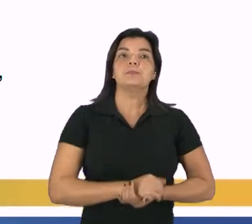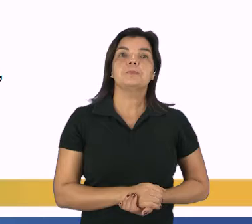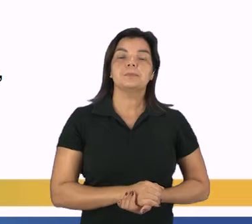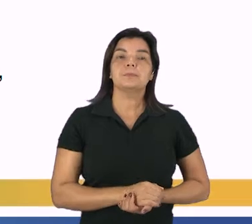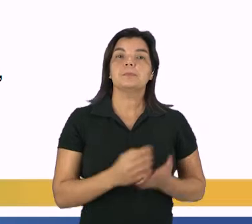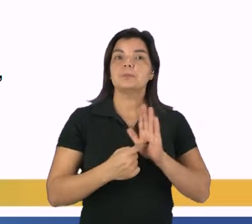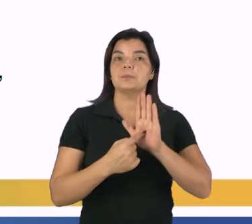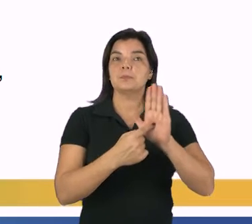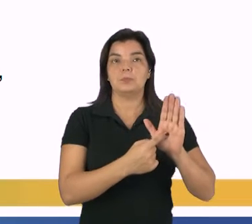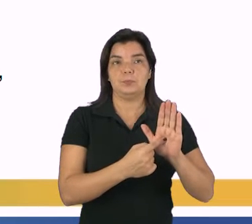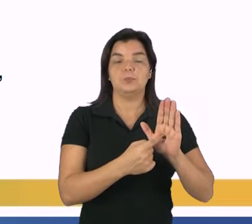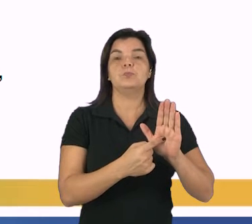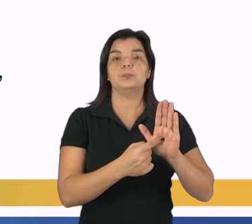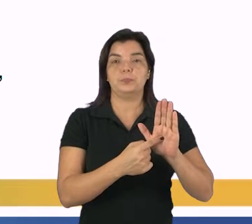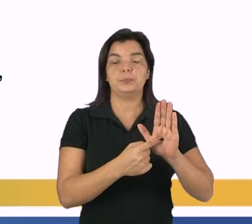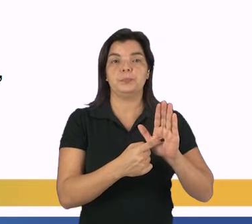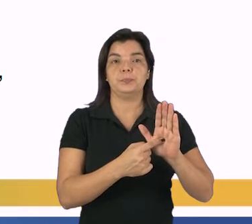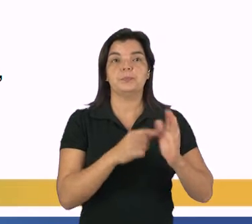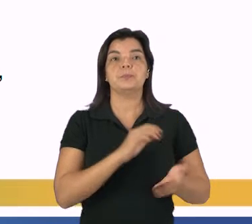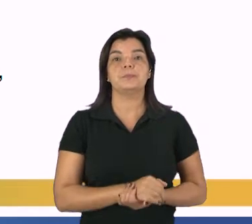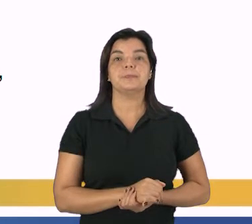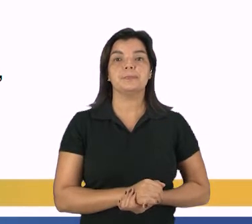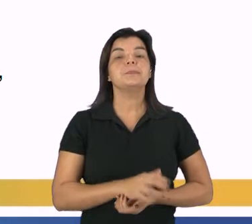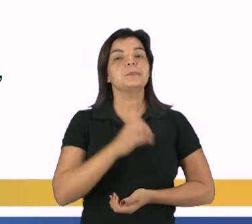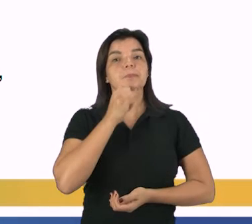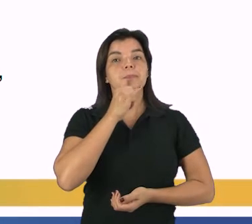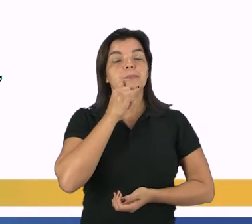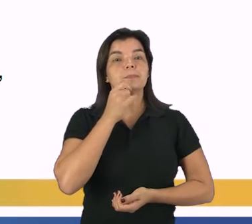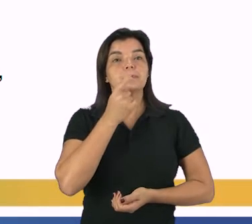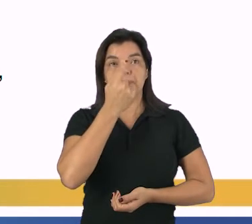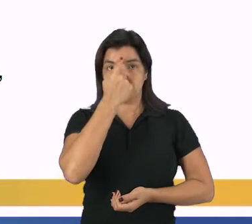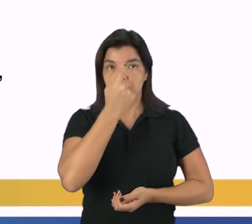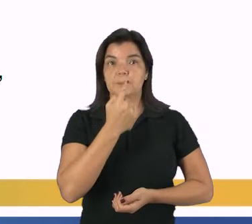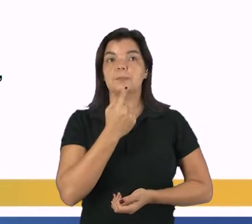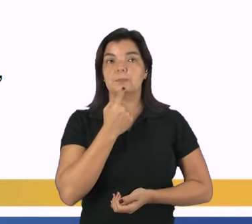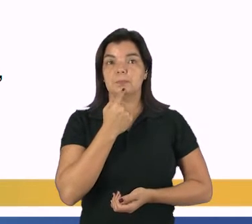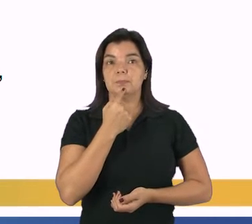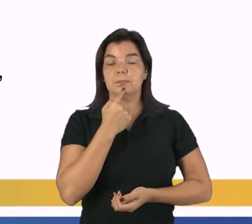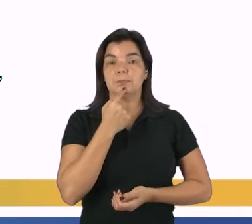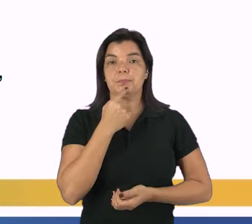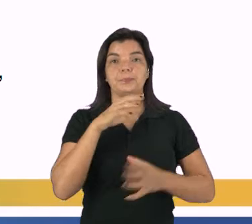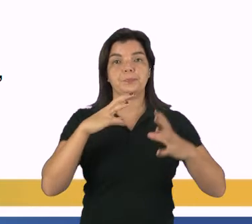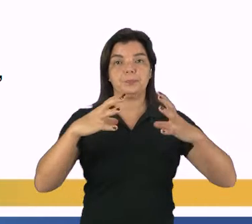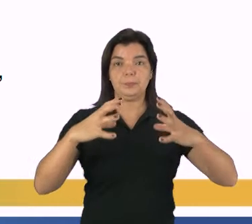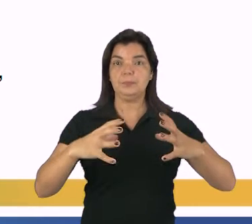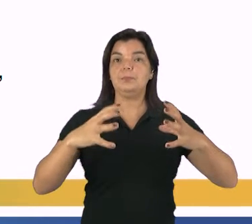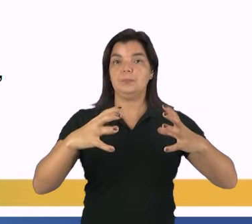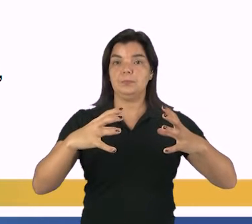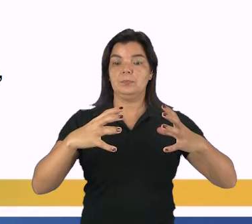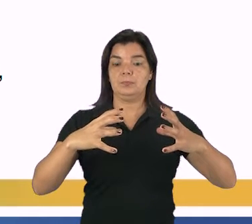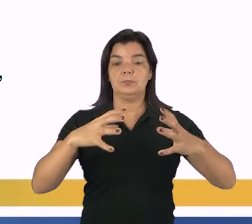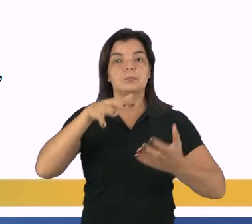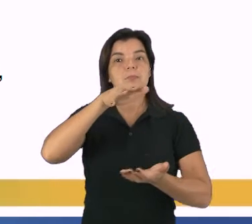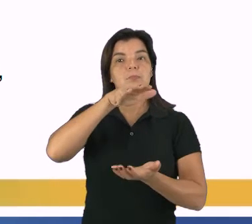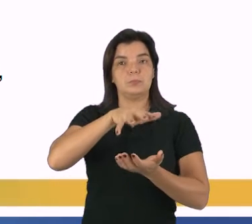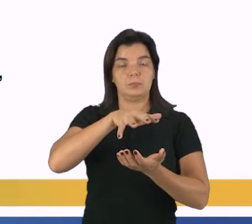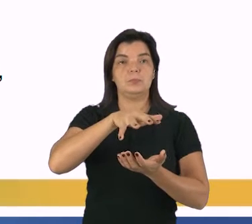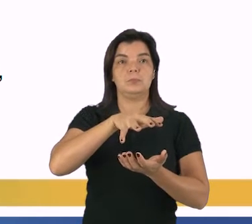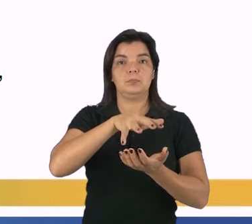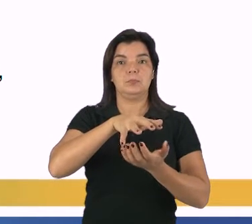né, a lei da ação e reação, as forças elas vão ter módulos iguais,